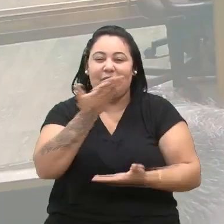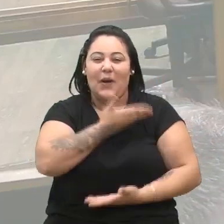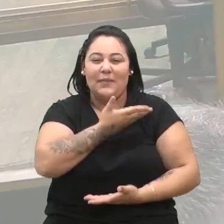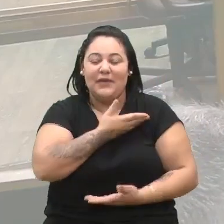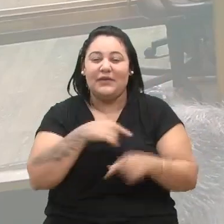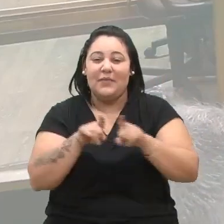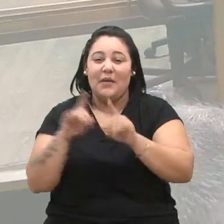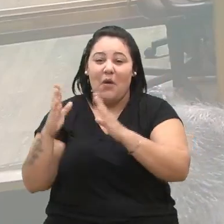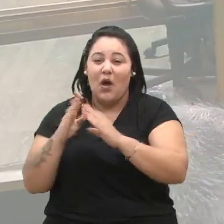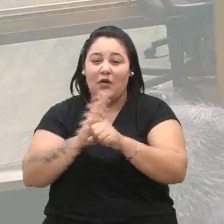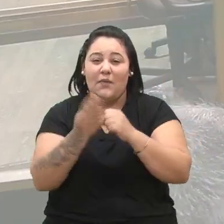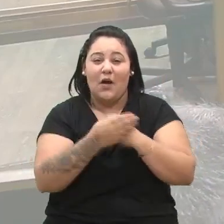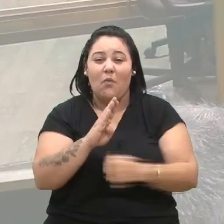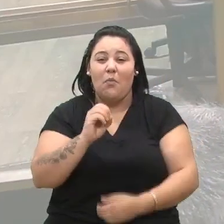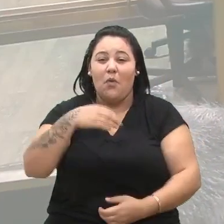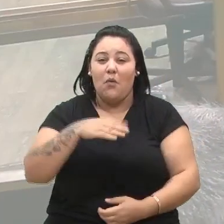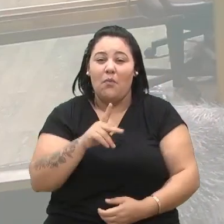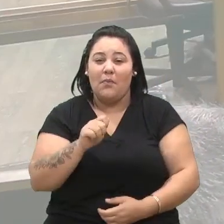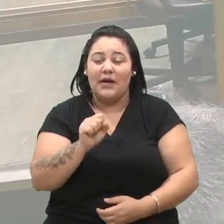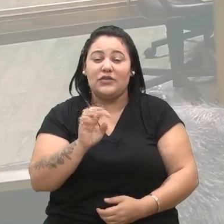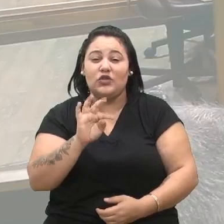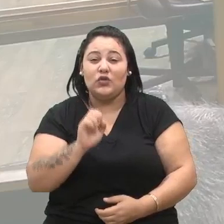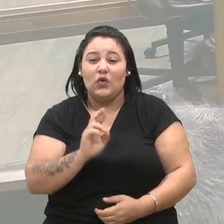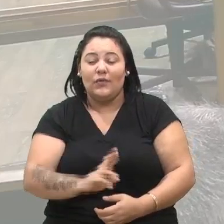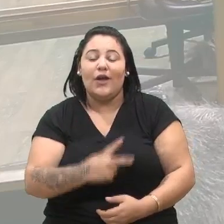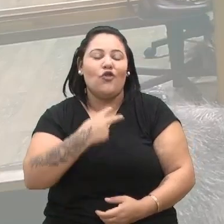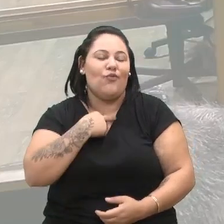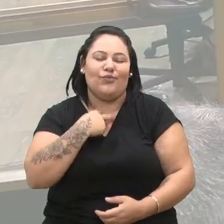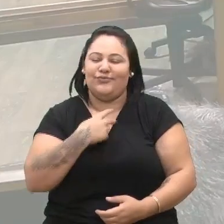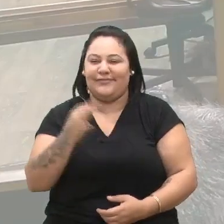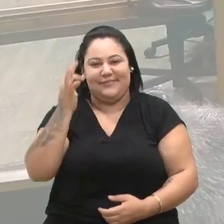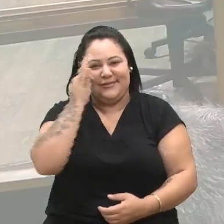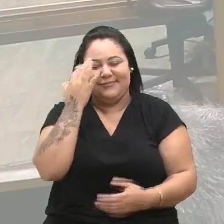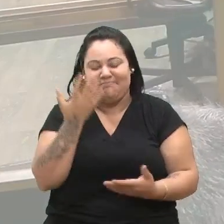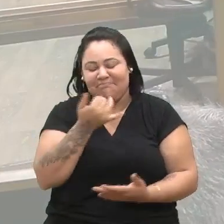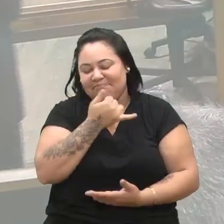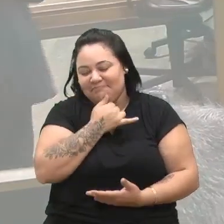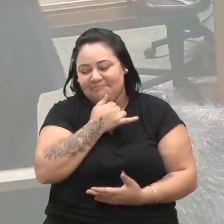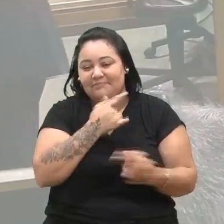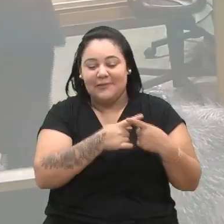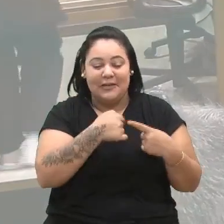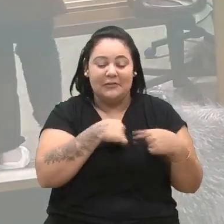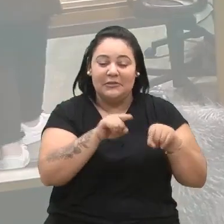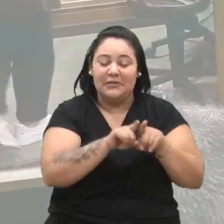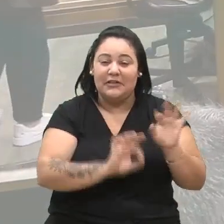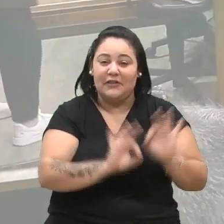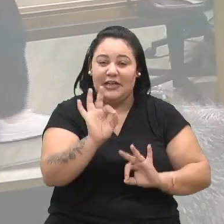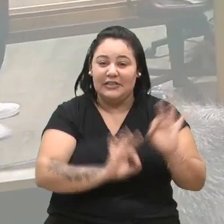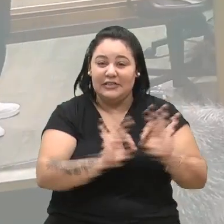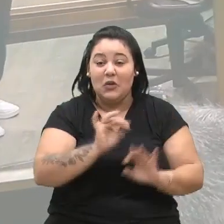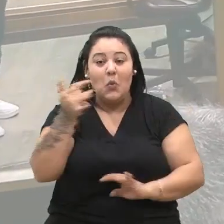mora lá no Bom Pastor, o Nene, que não pude estar presente, porque daí eu também estava organizando um outro esporte, que era a bocha,